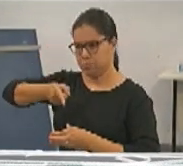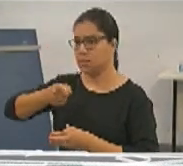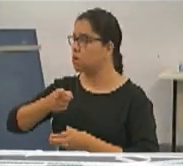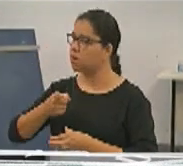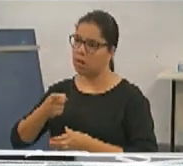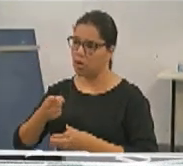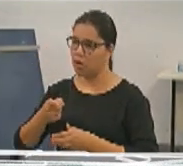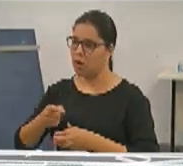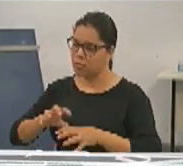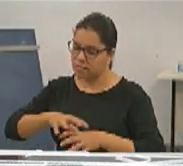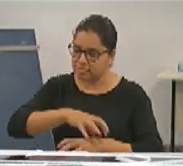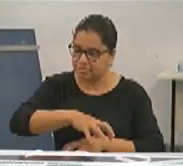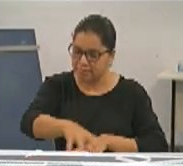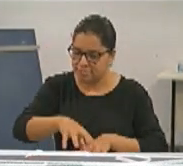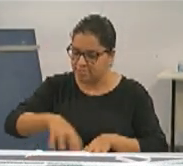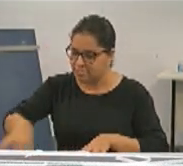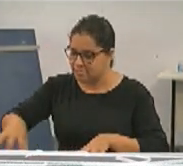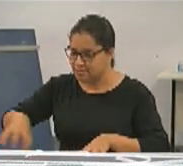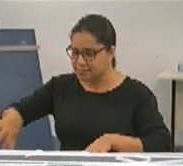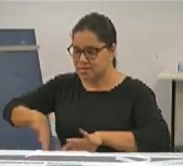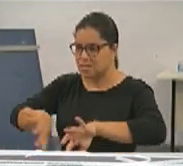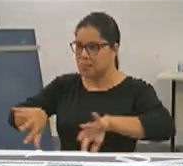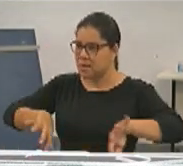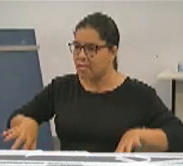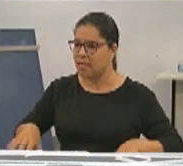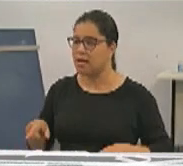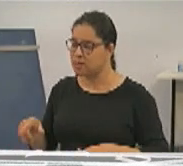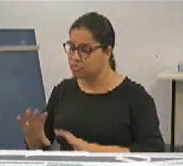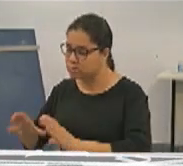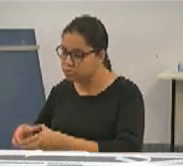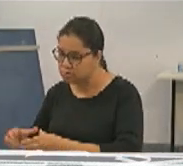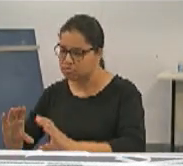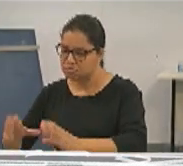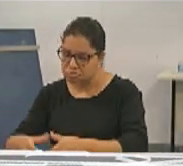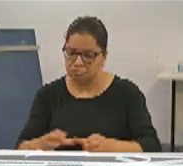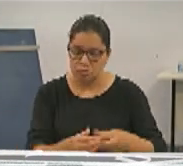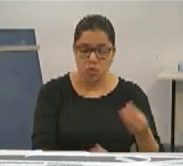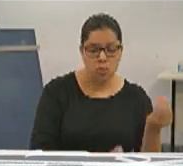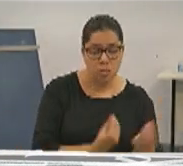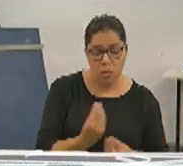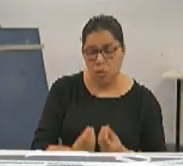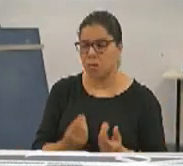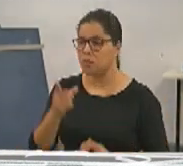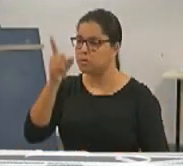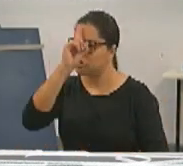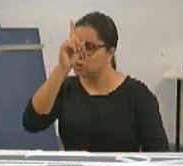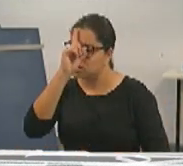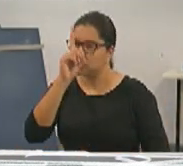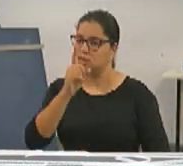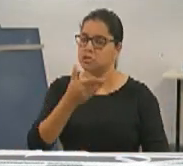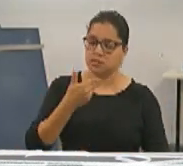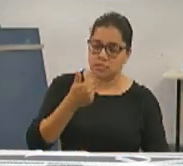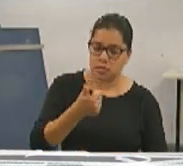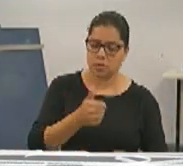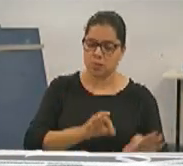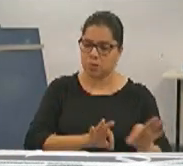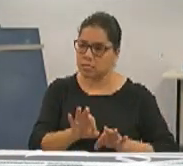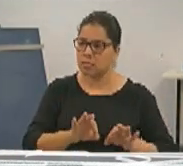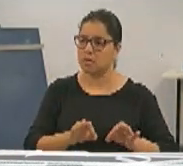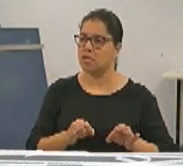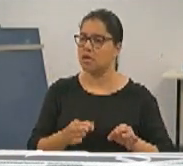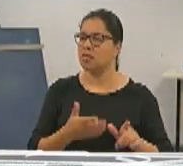maior fluidez nos nossos processos, no nosso trabalho, na nossa rotina, para que todo mundo trabalhe de uma forma